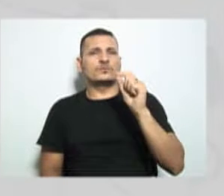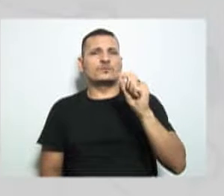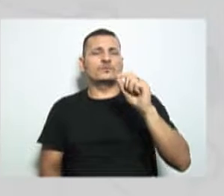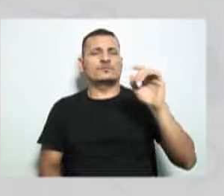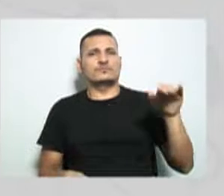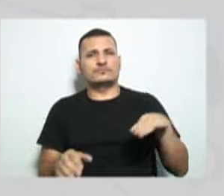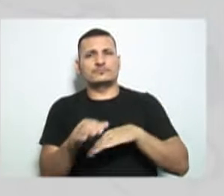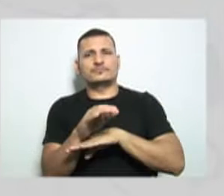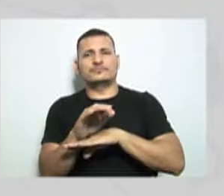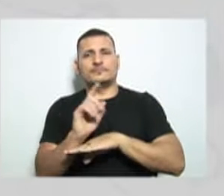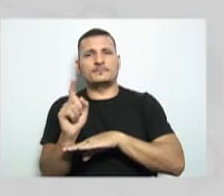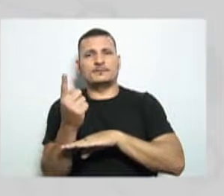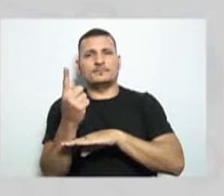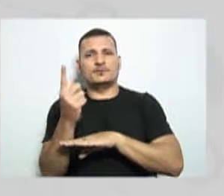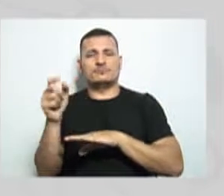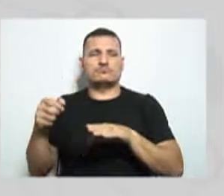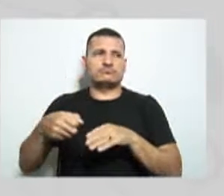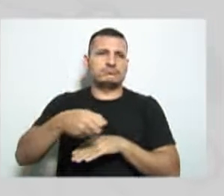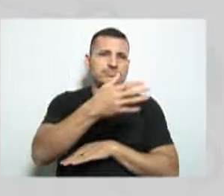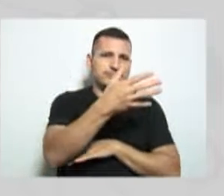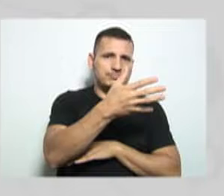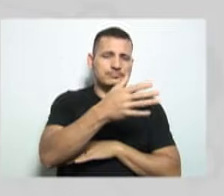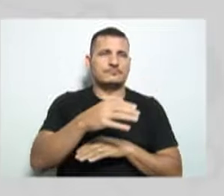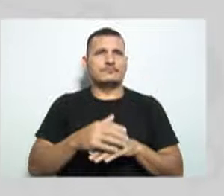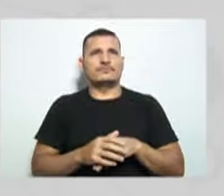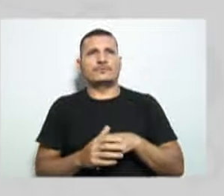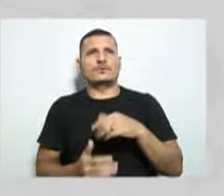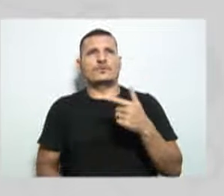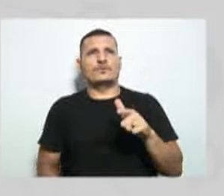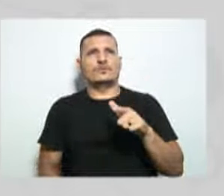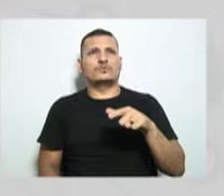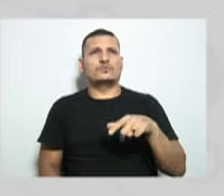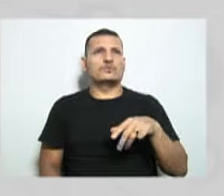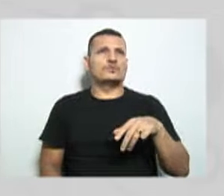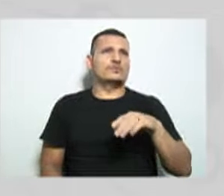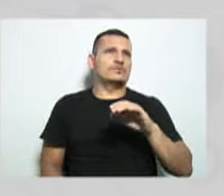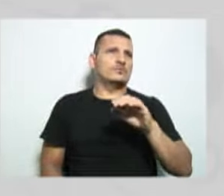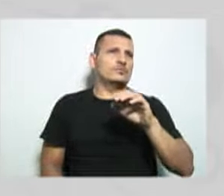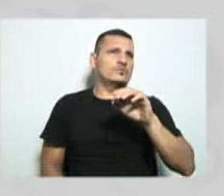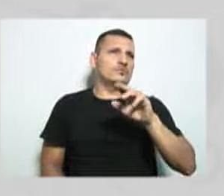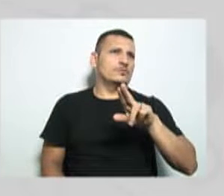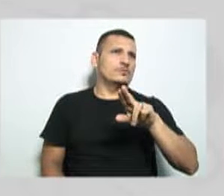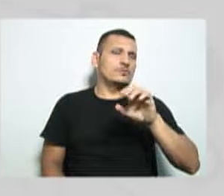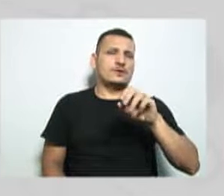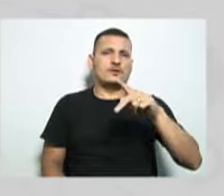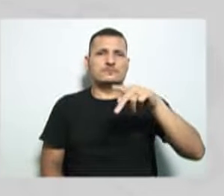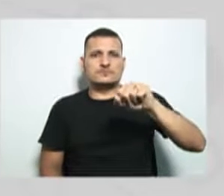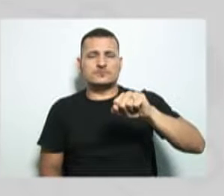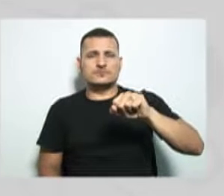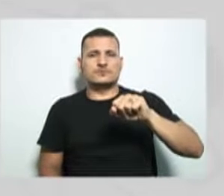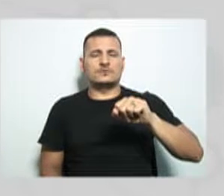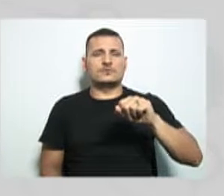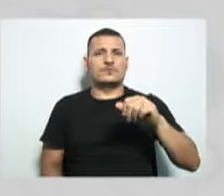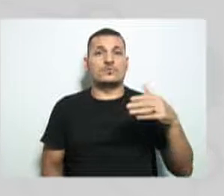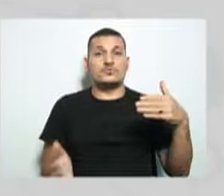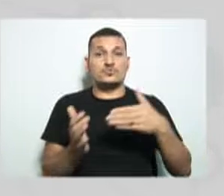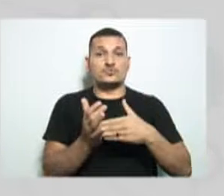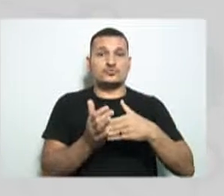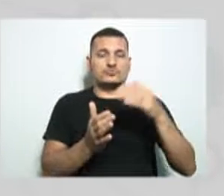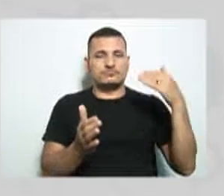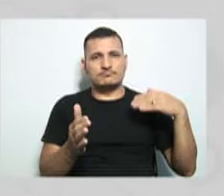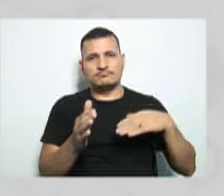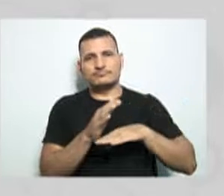sair. O método EPS, que é o último a entrar e o primeiro a sair. E a